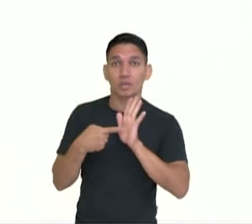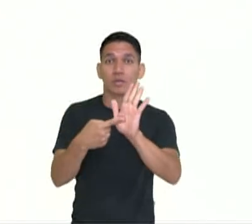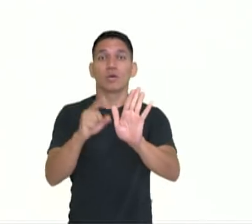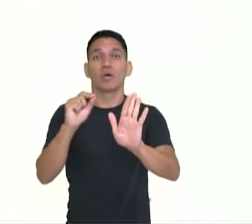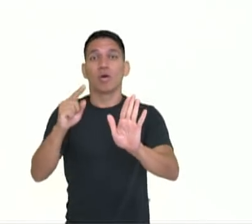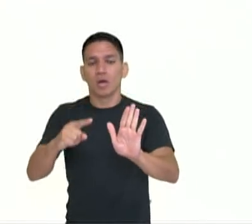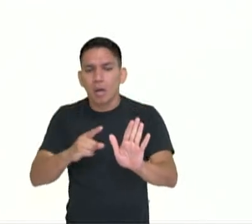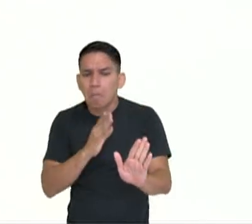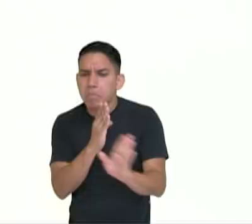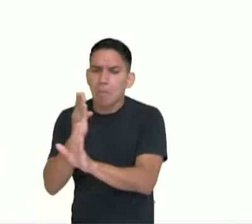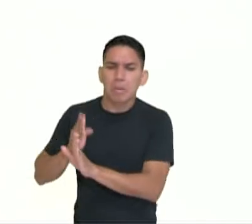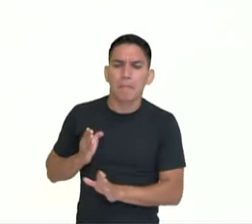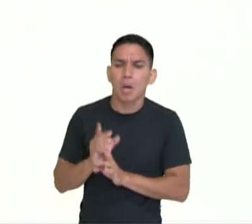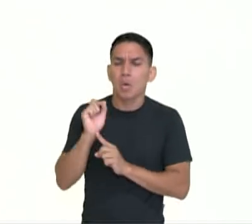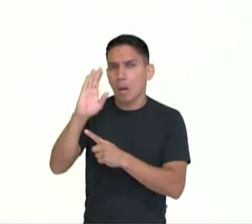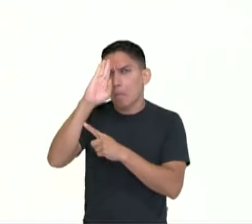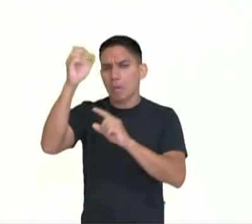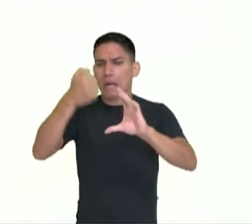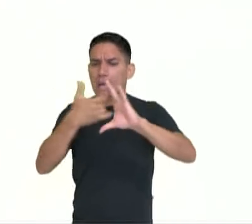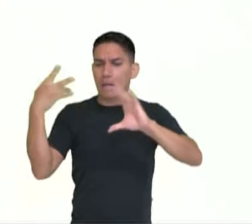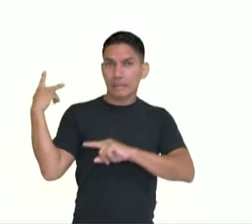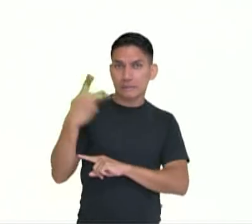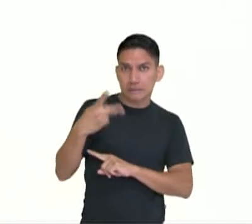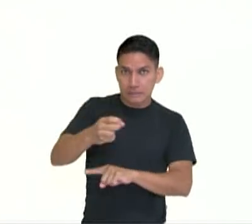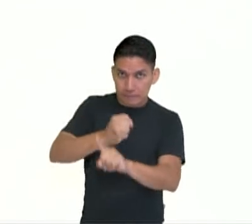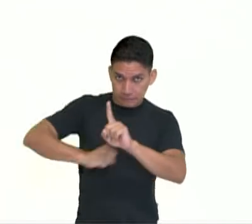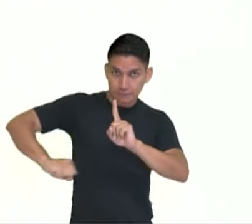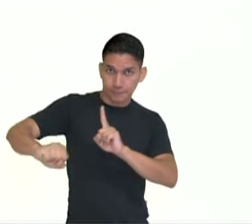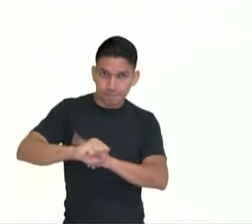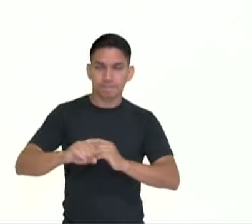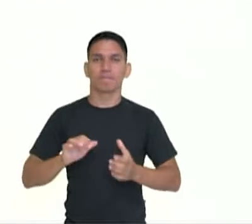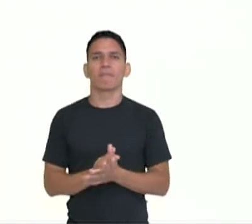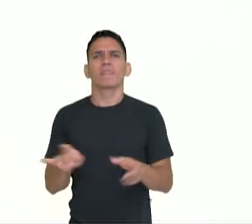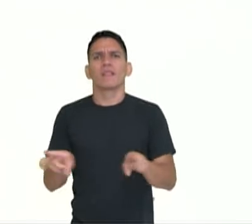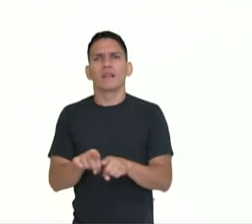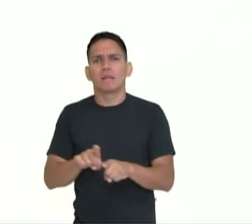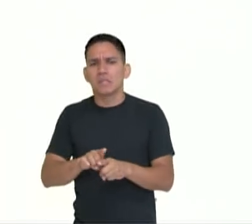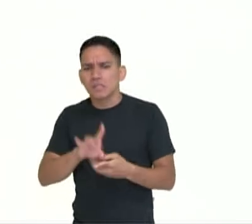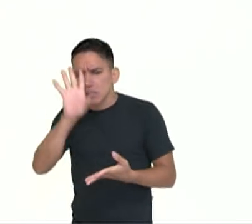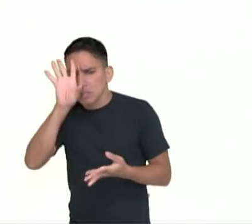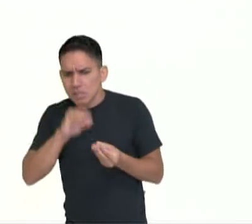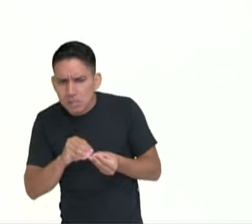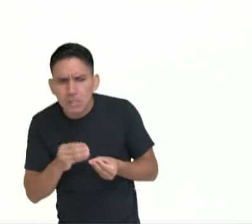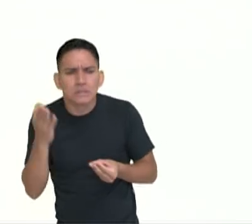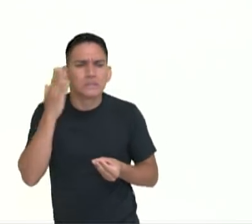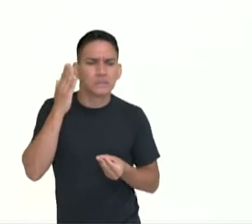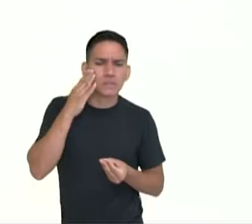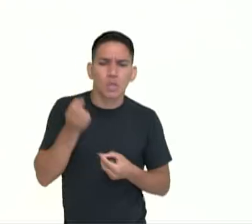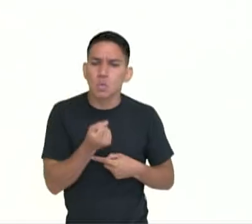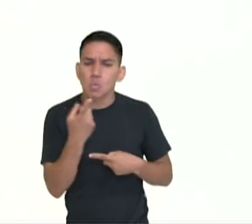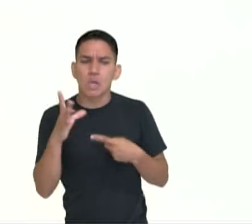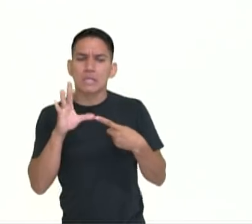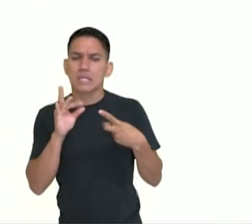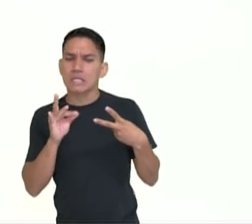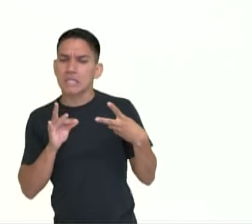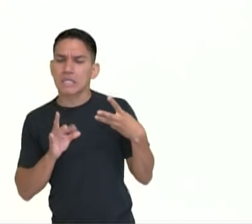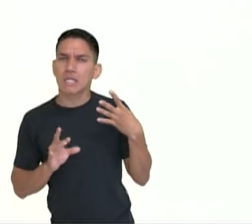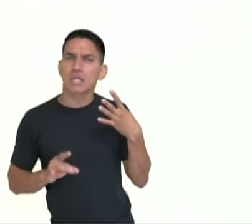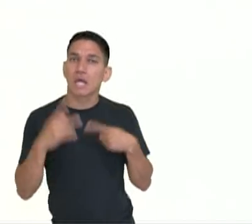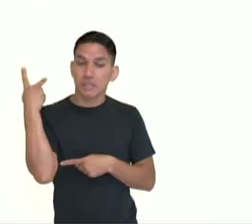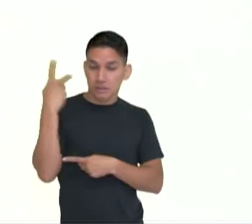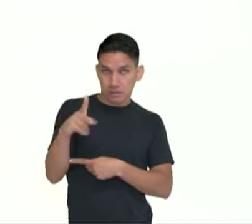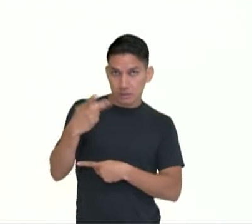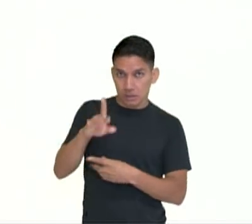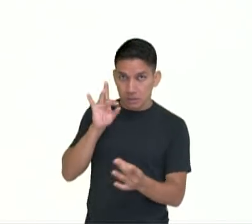das civilizações mesopotâmicas. Reconhecer as especificidades das civilizações da